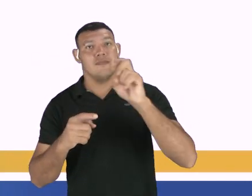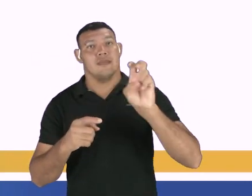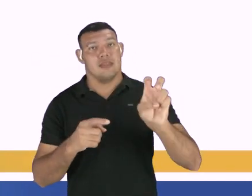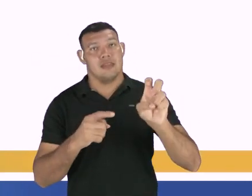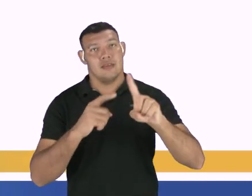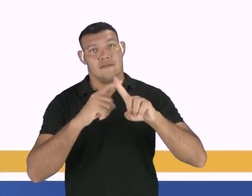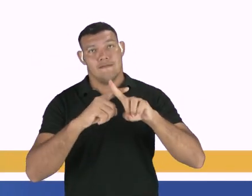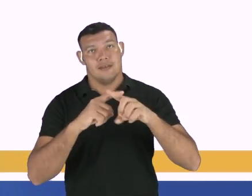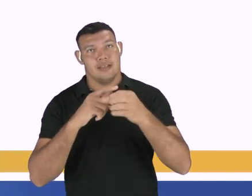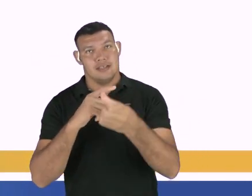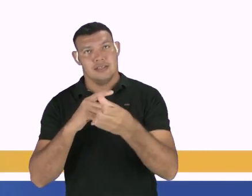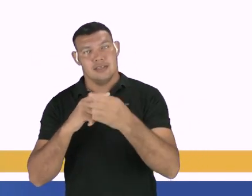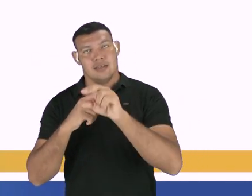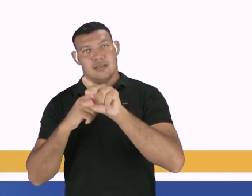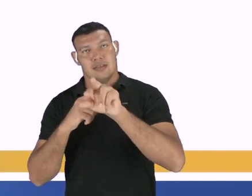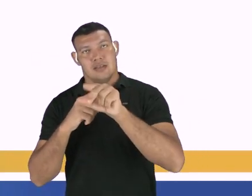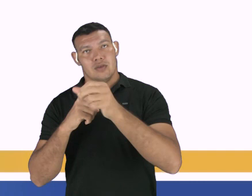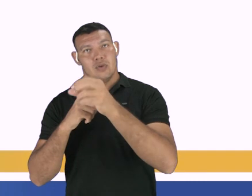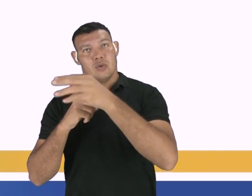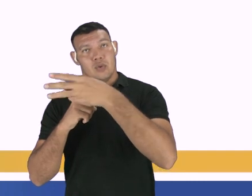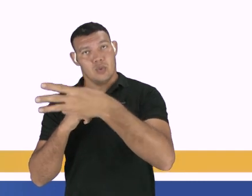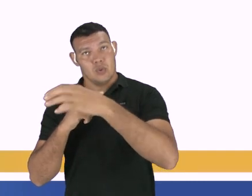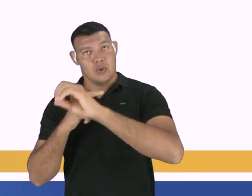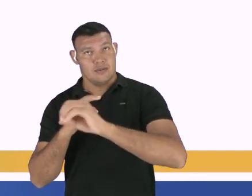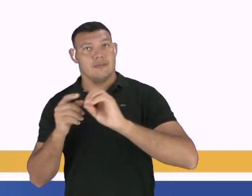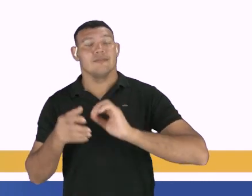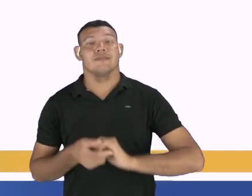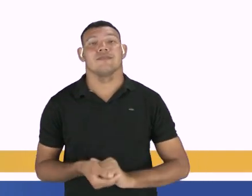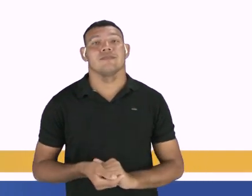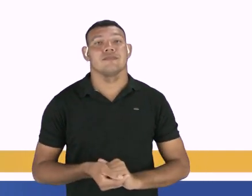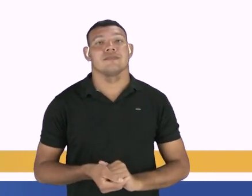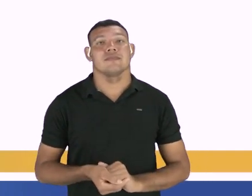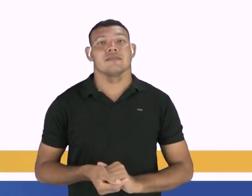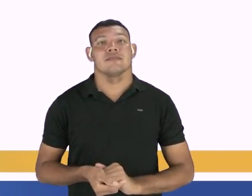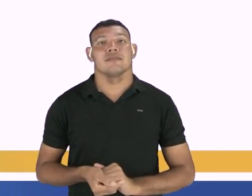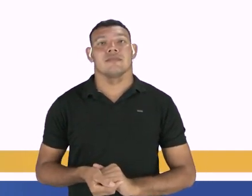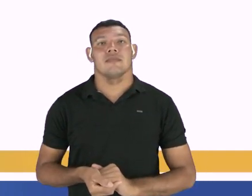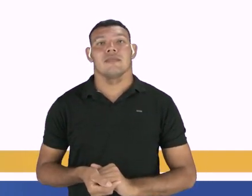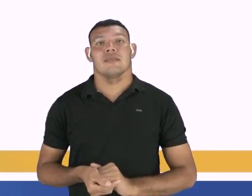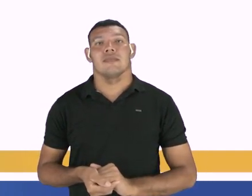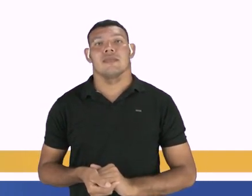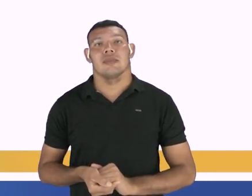dessa divisão, 12/5 dividido para 6/7, vai me dar